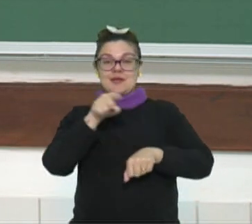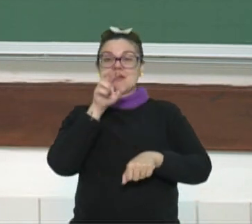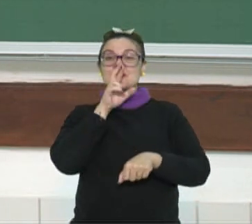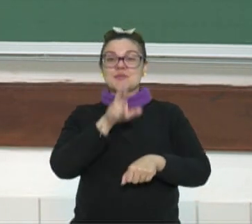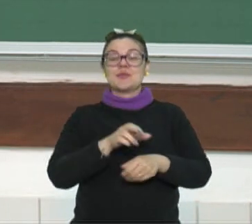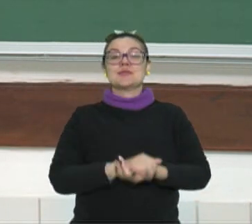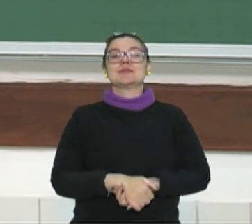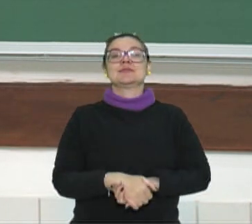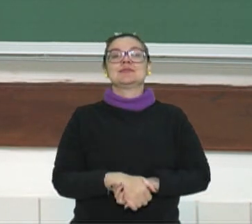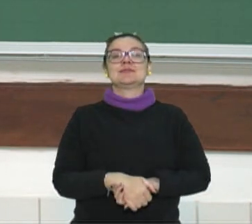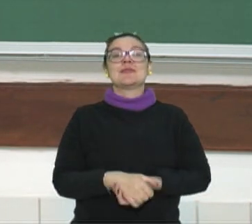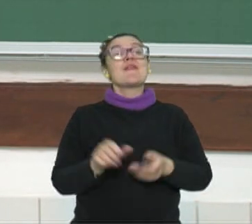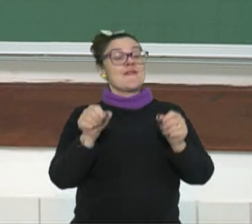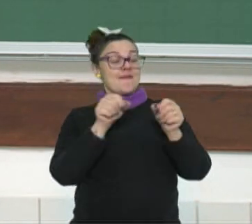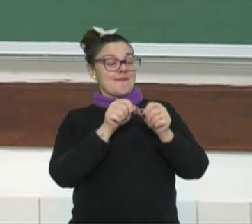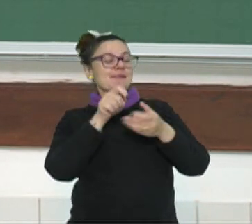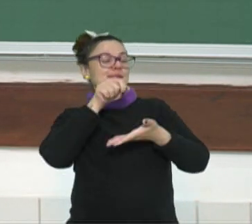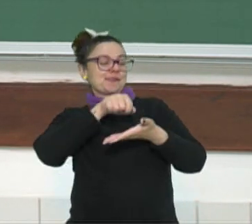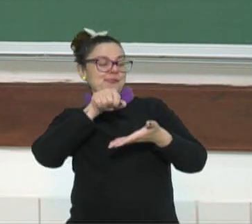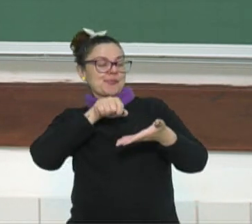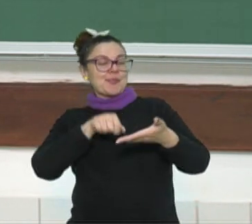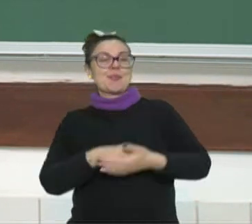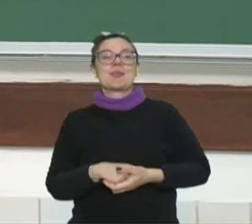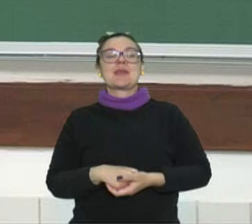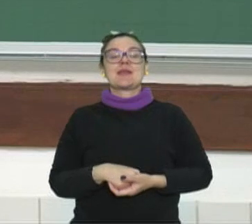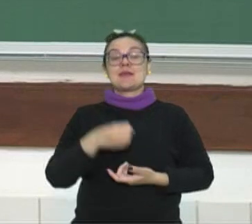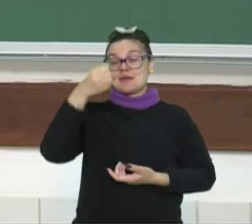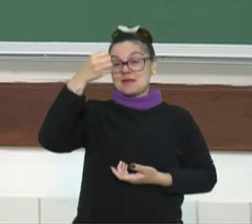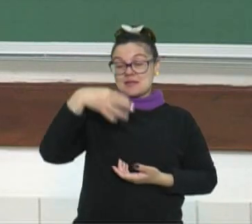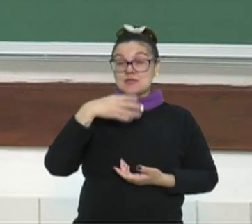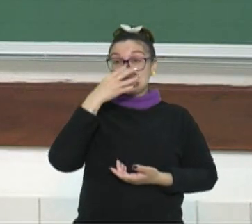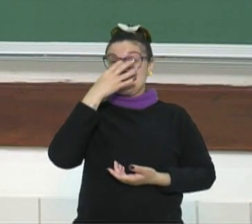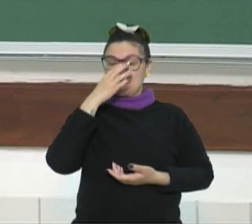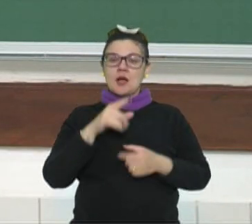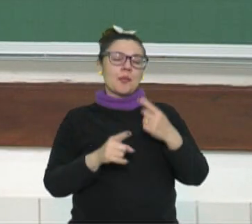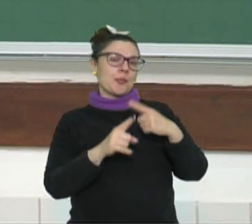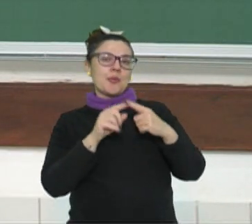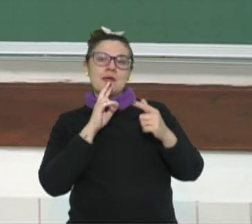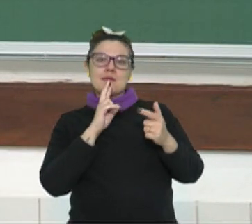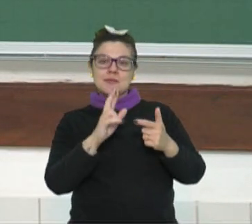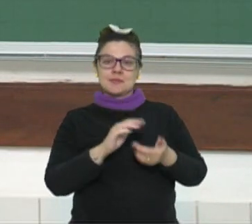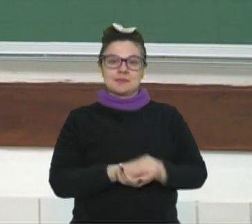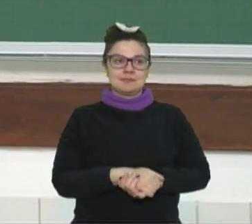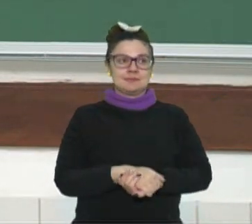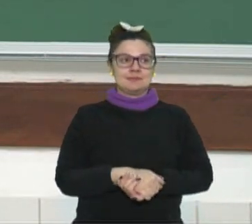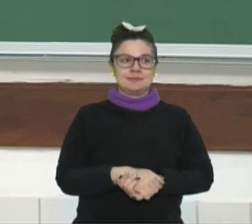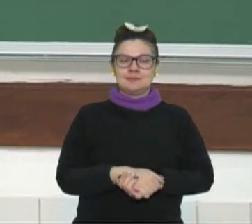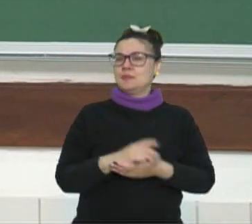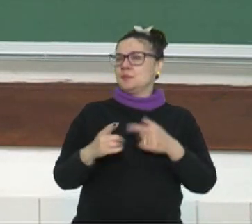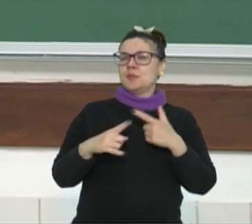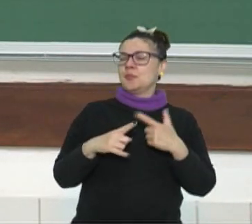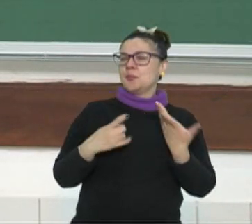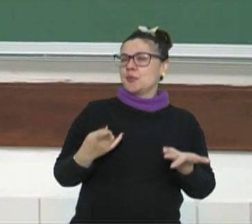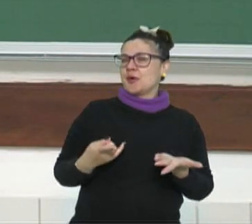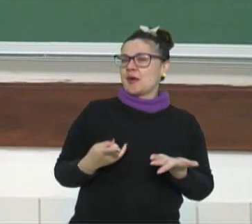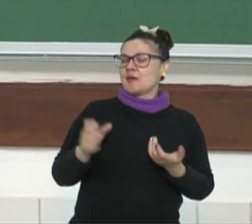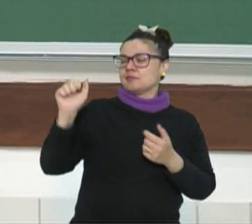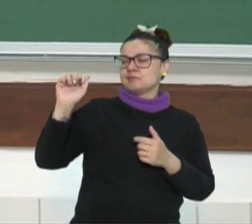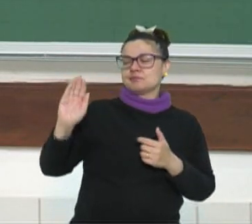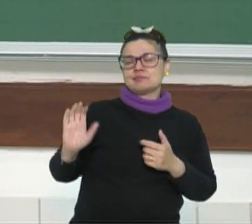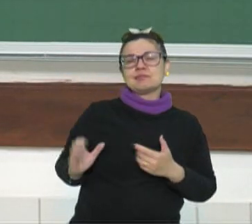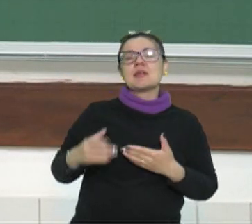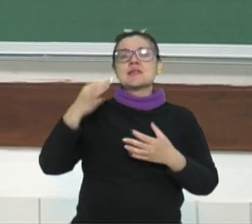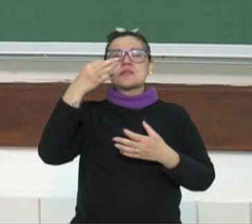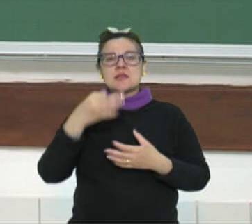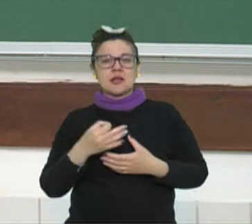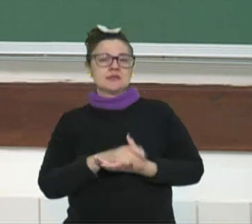alternativa correta, fazer as suas anotações e dizer por que você respondeu essa questão. Né? Por que essa alternativa é a correta? Faça